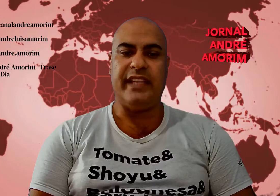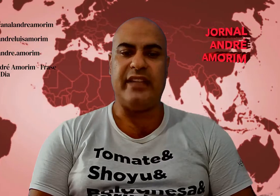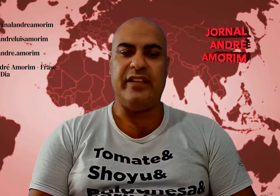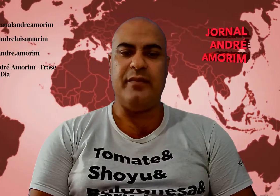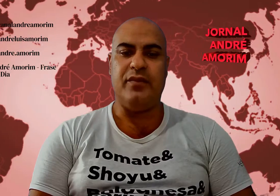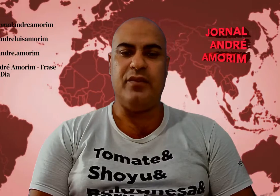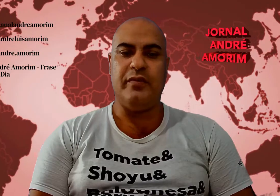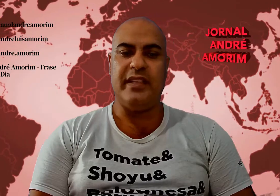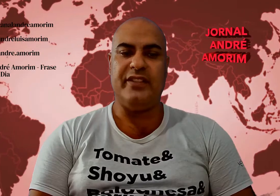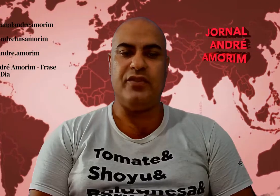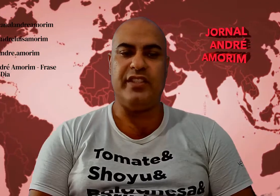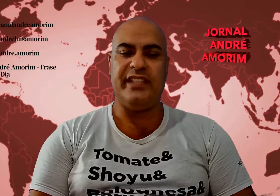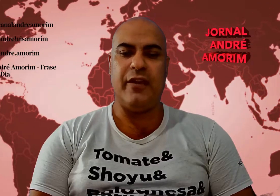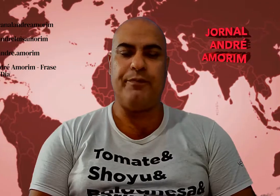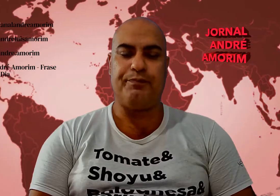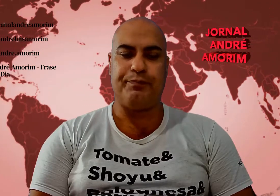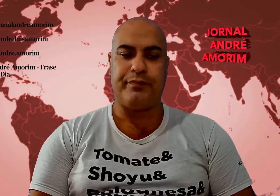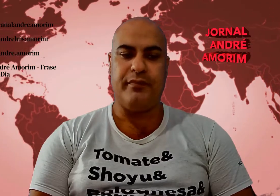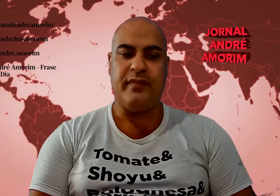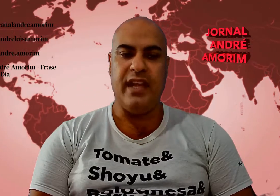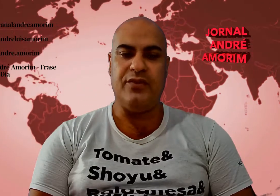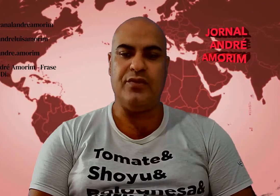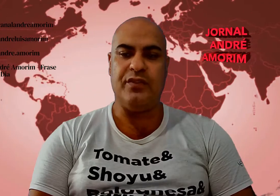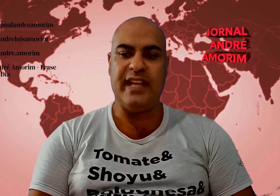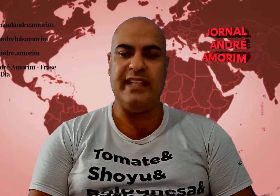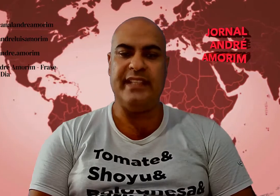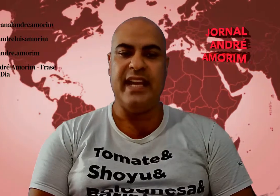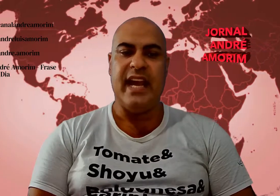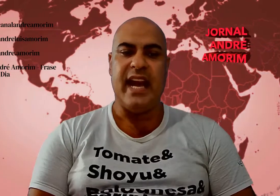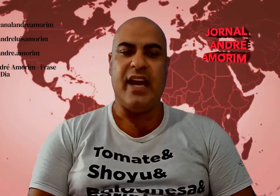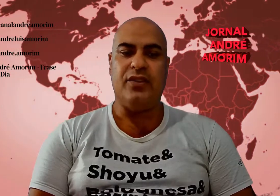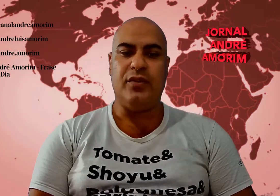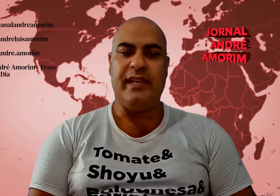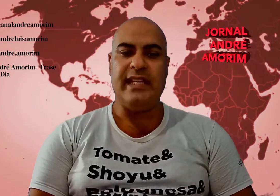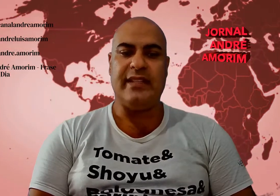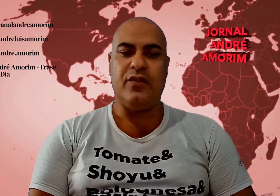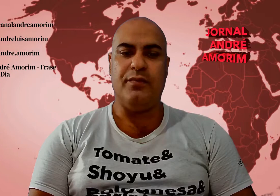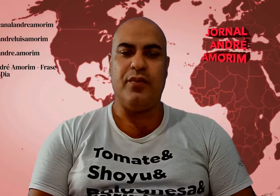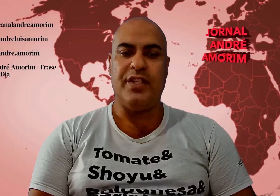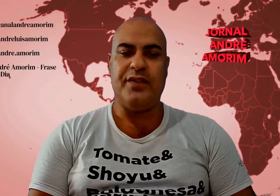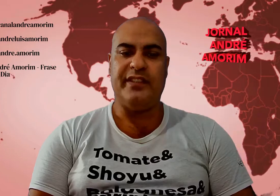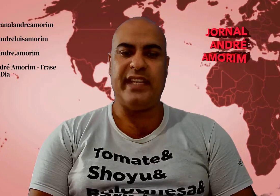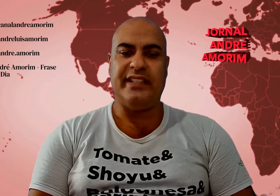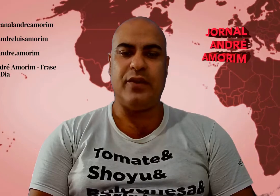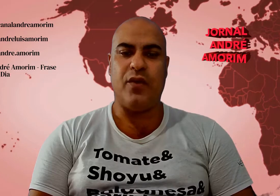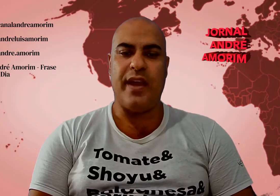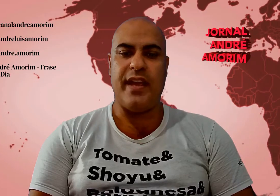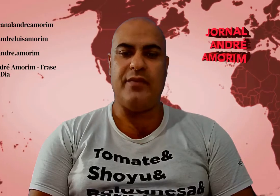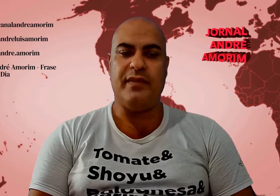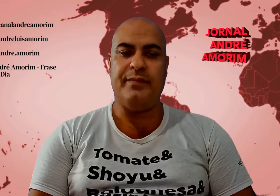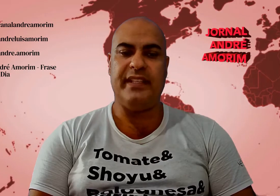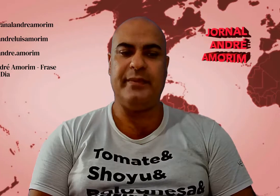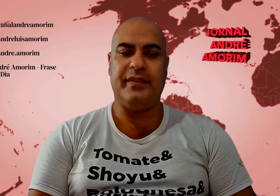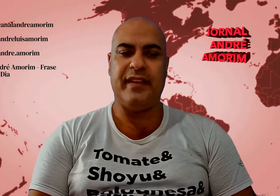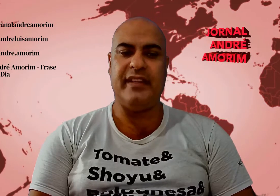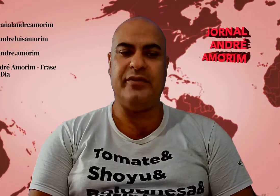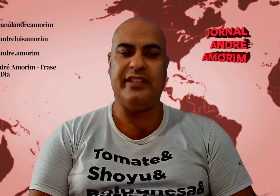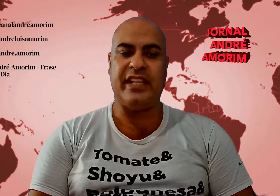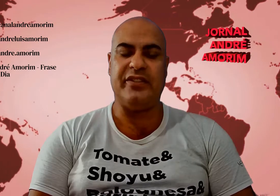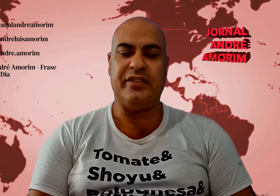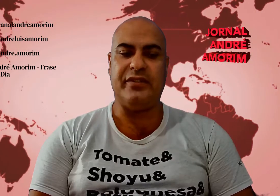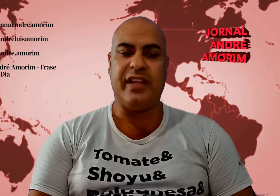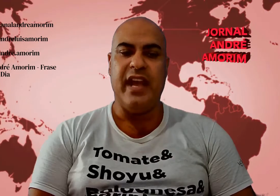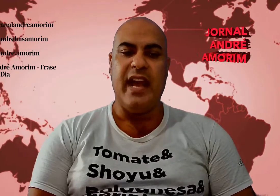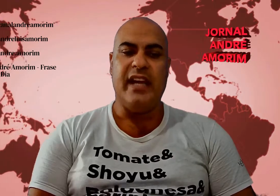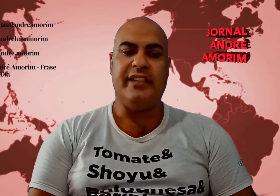entanto, esse contrato terminou em uma ação judicial. Em 2010, a Dominion comprou ativos da Sequoia, uma empresa privada